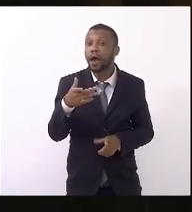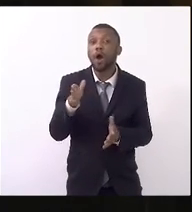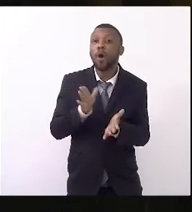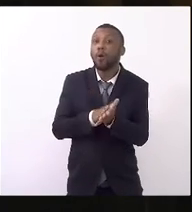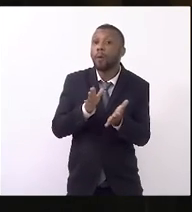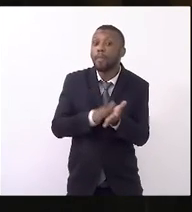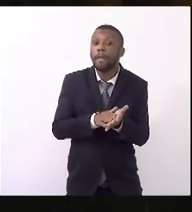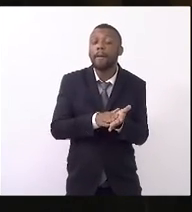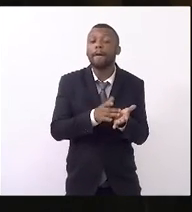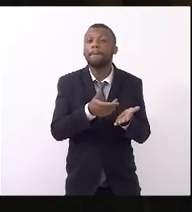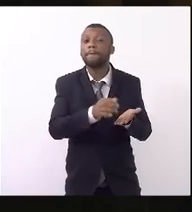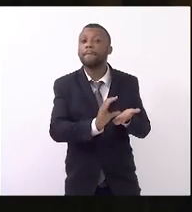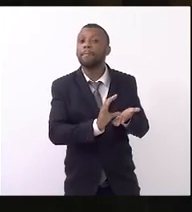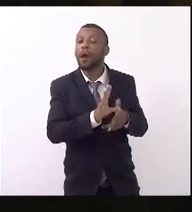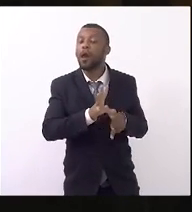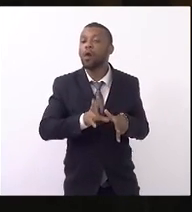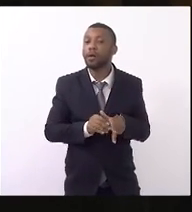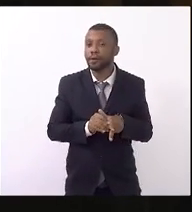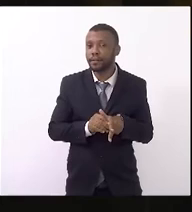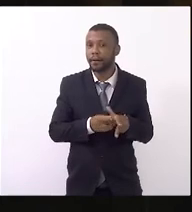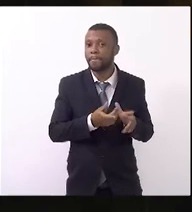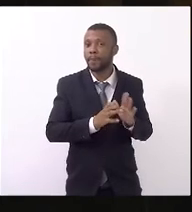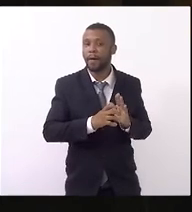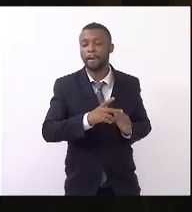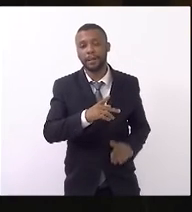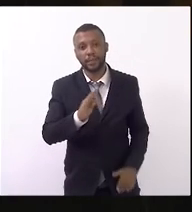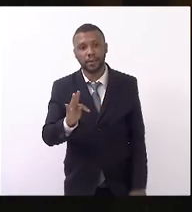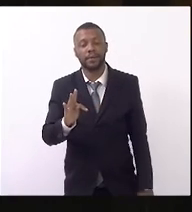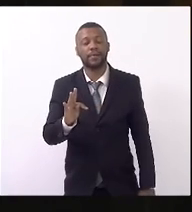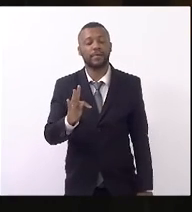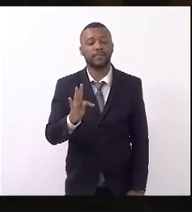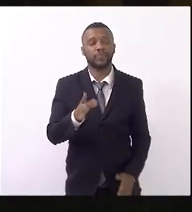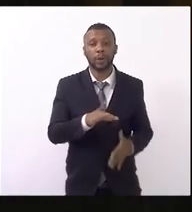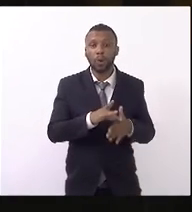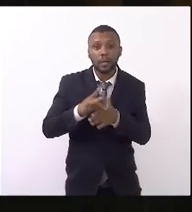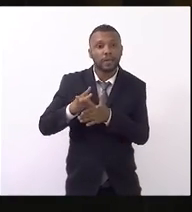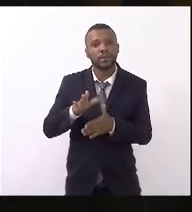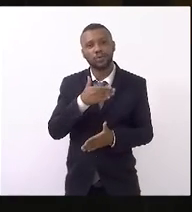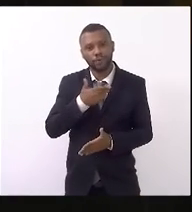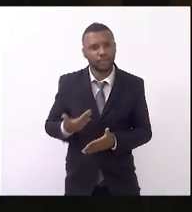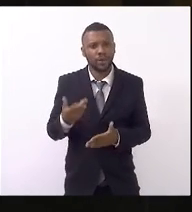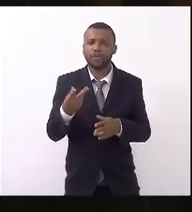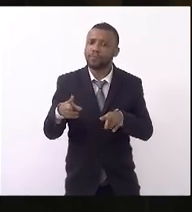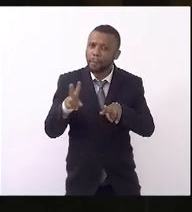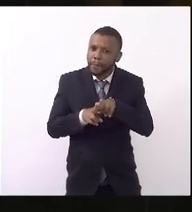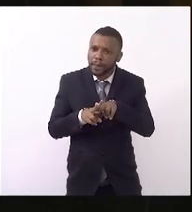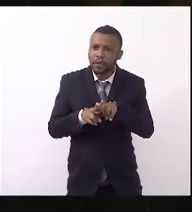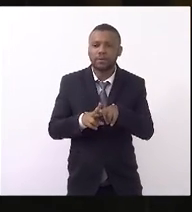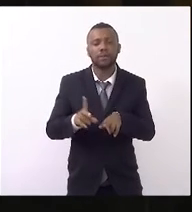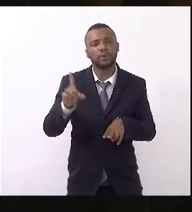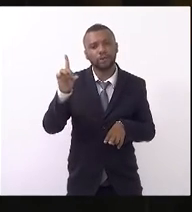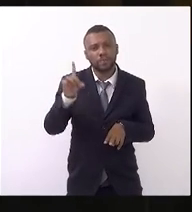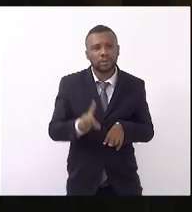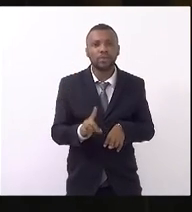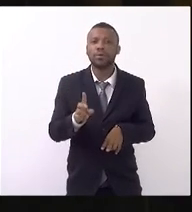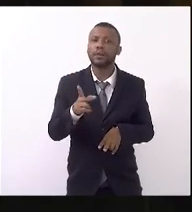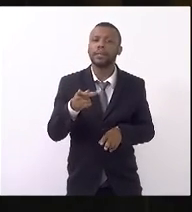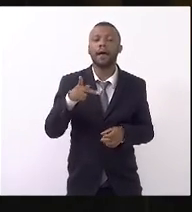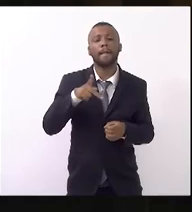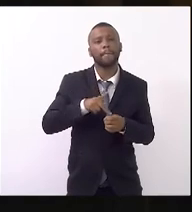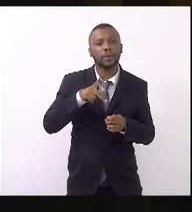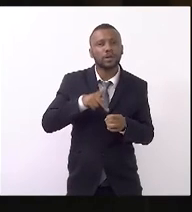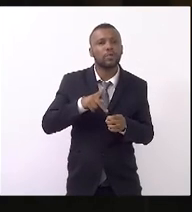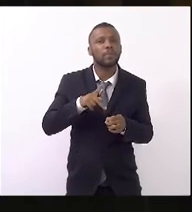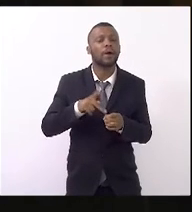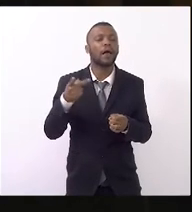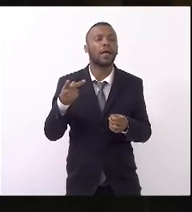PT, foi preso o seu líder do governo, foi preso diretor da Petrobras,